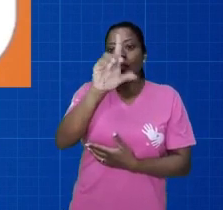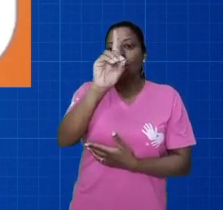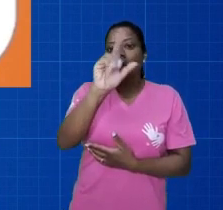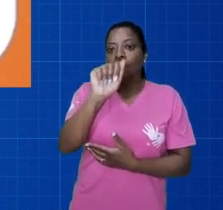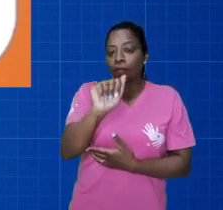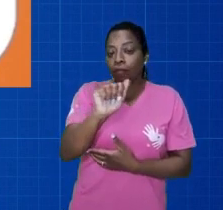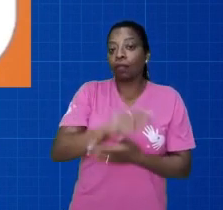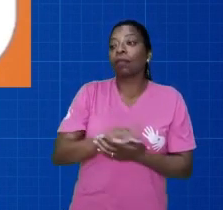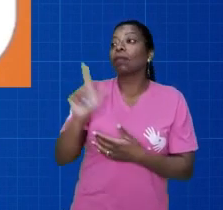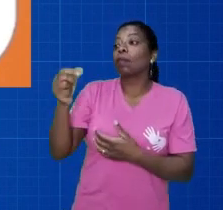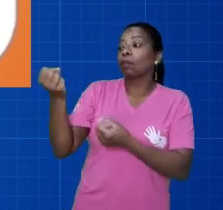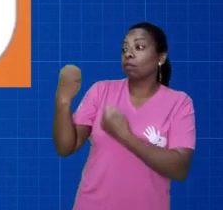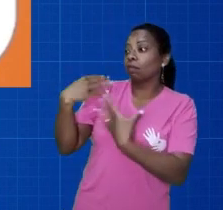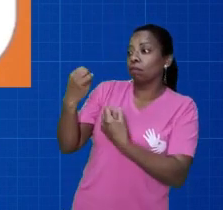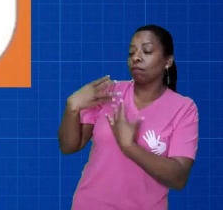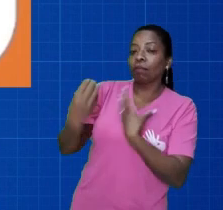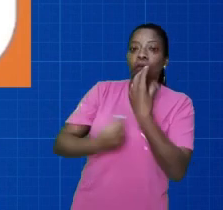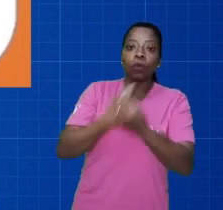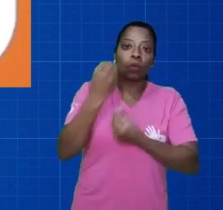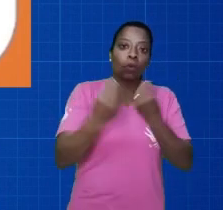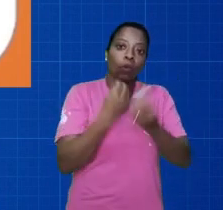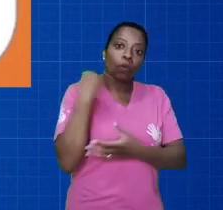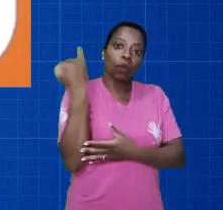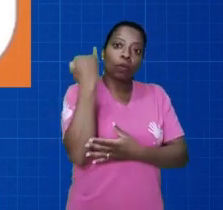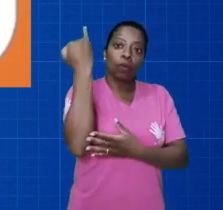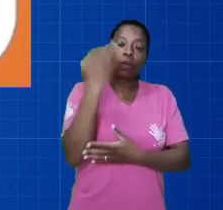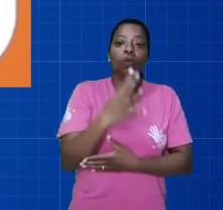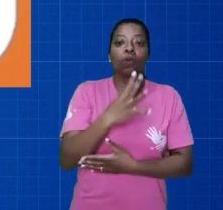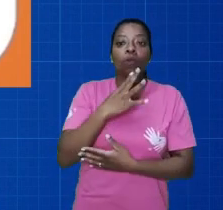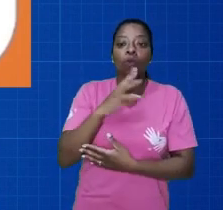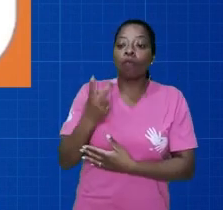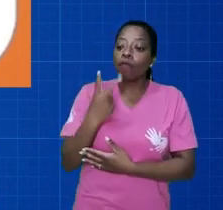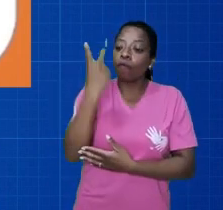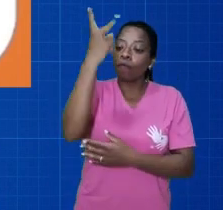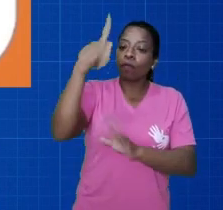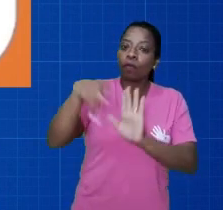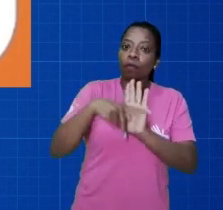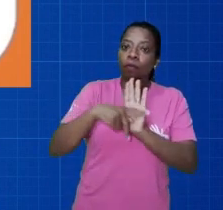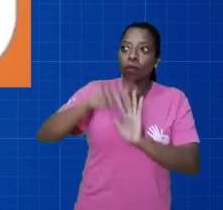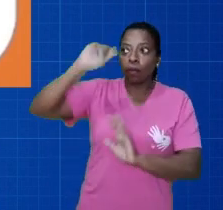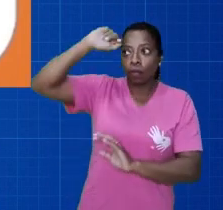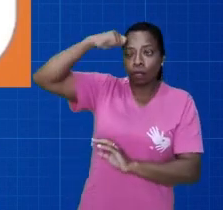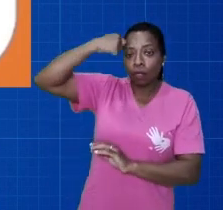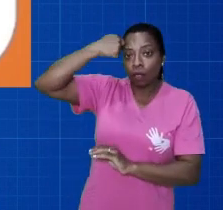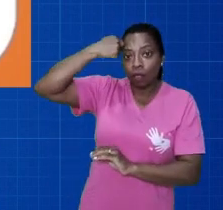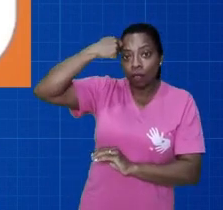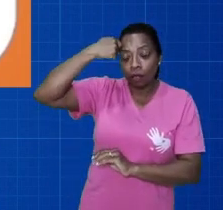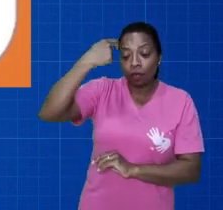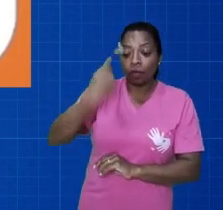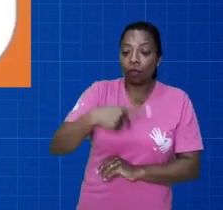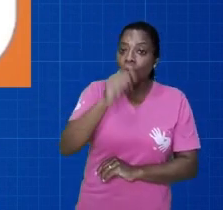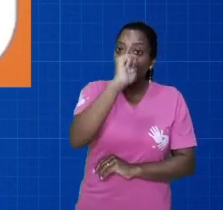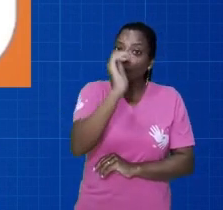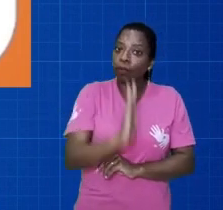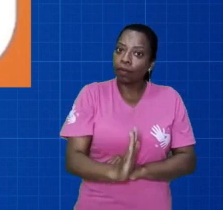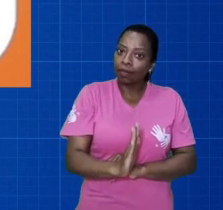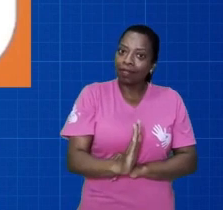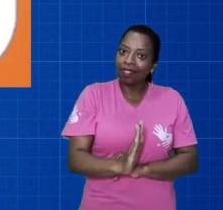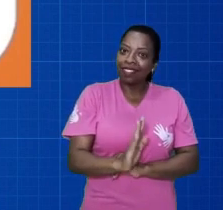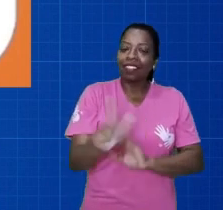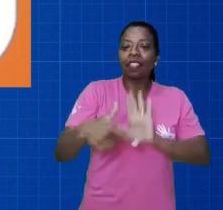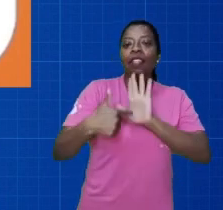importante conhecer os valores civilizatórios afro-brasileiros. Esses valores vão falar pra gente sobre